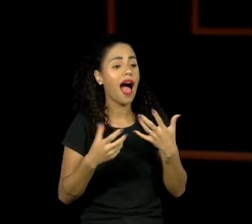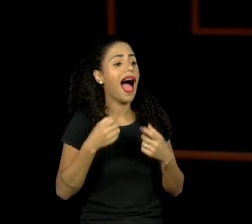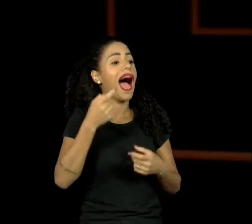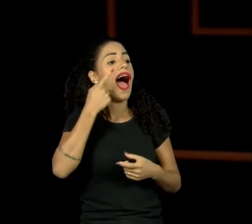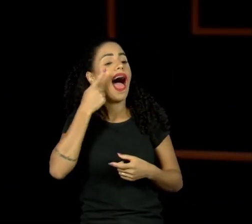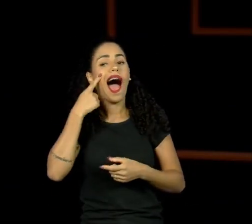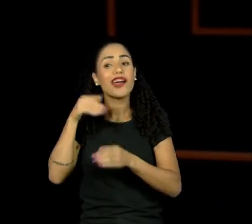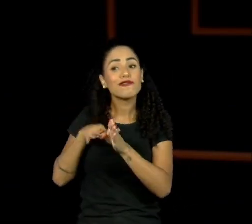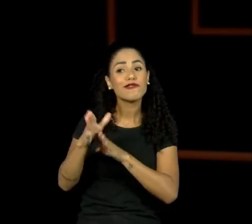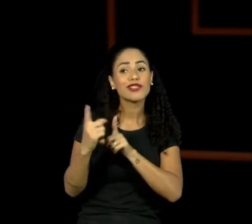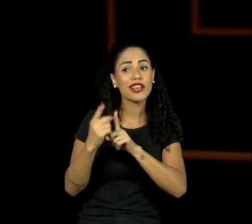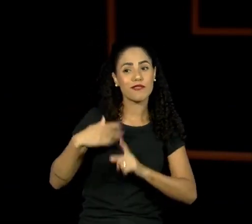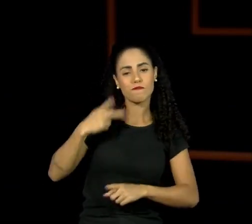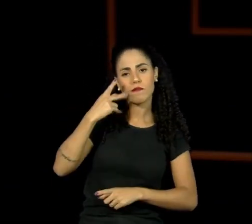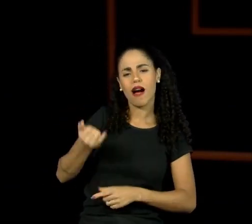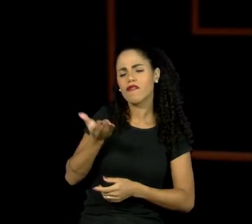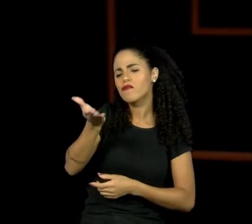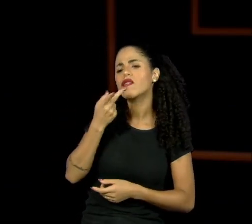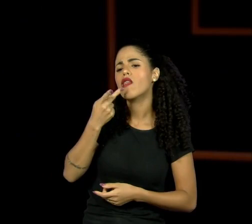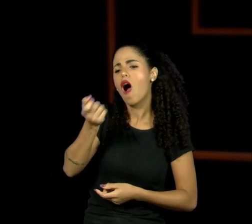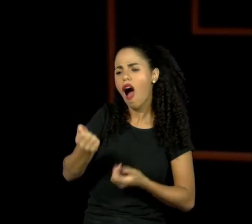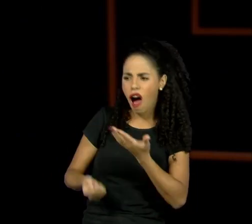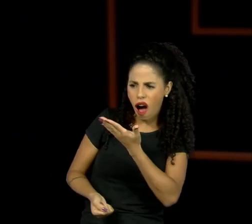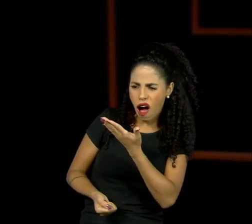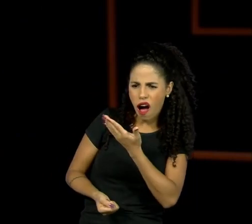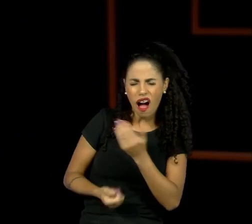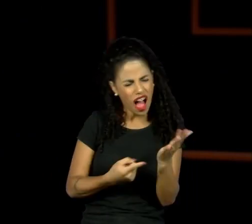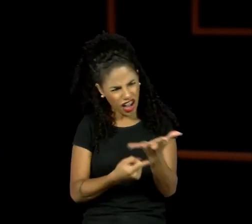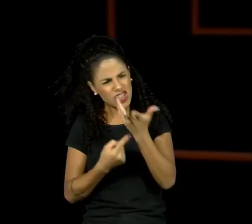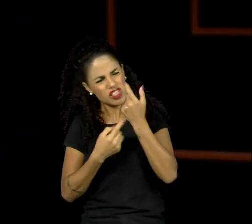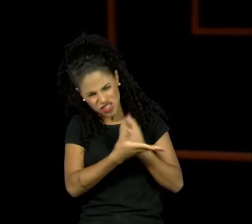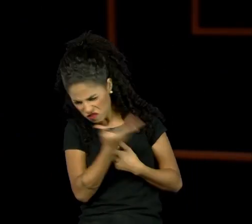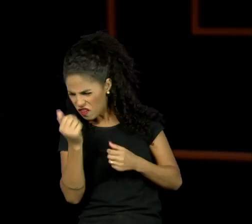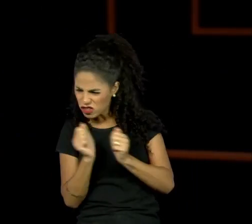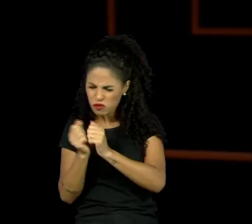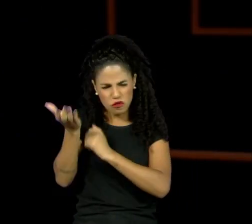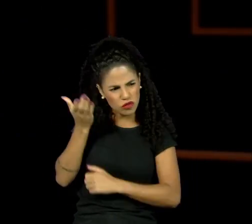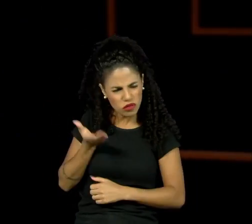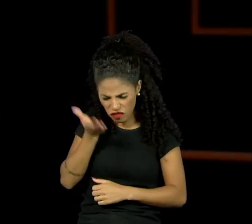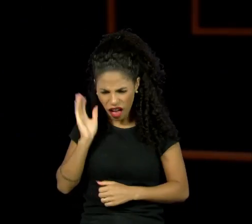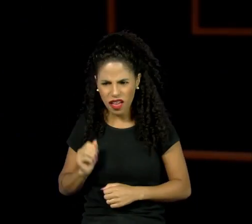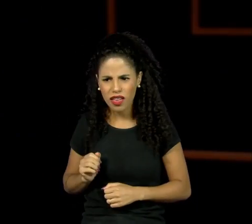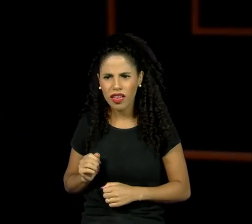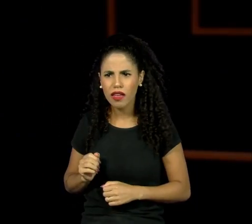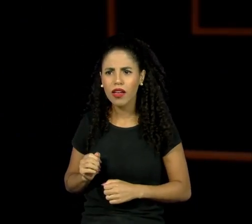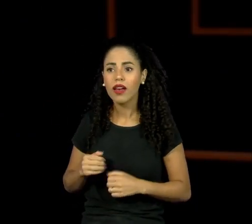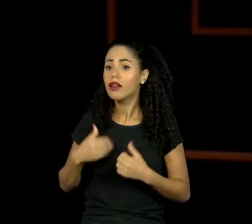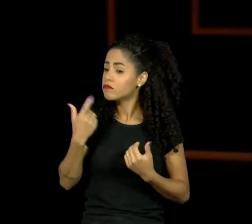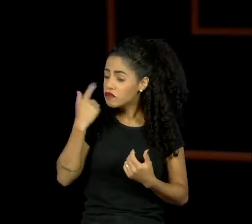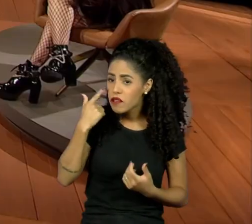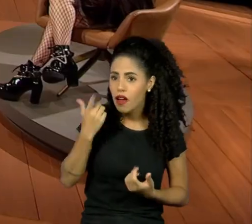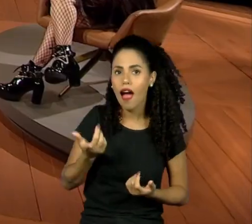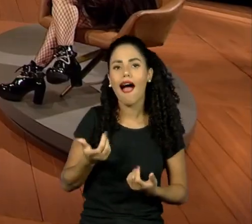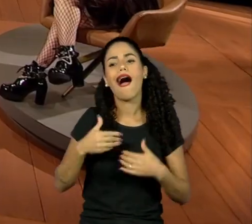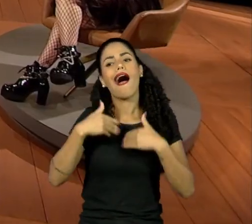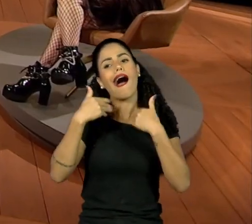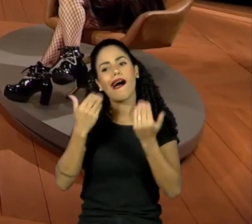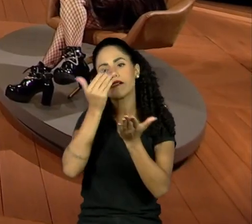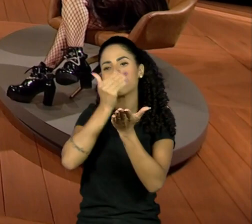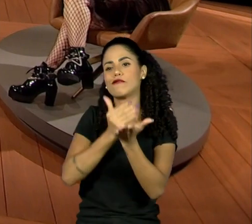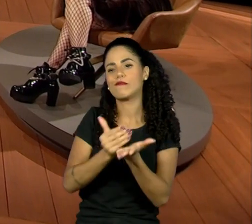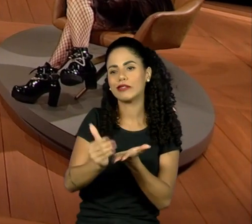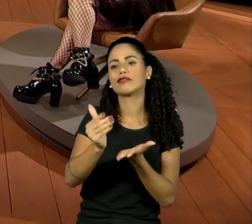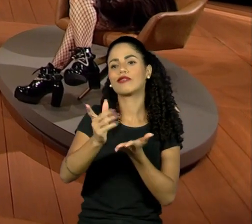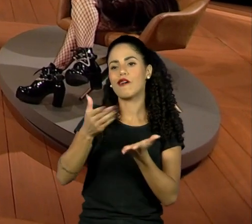falou, Cidade, essa menina é uma artista, você não tá vendo? Vai lá e assina esse contrato, papapá. E ali foi maravilhoso.